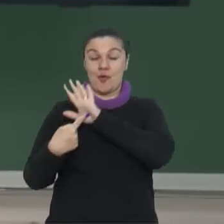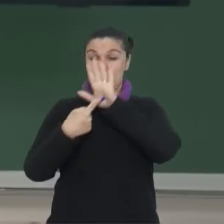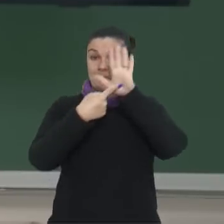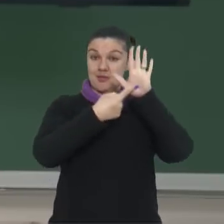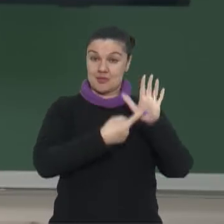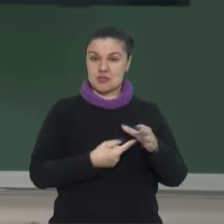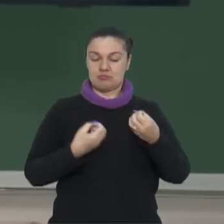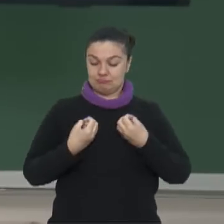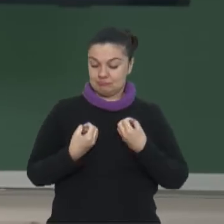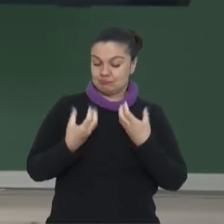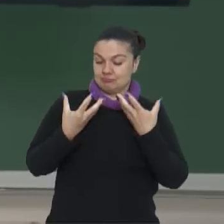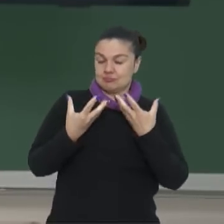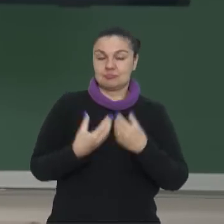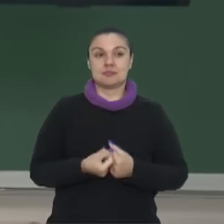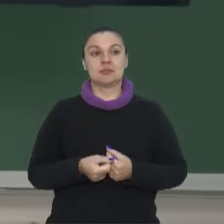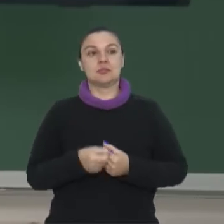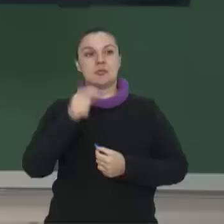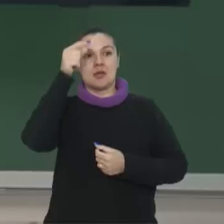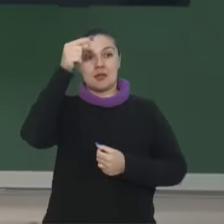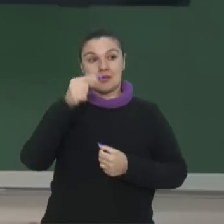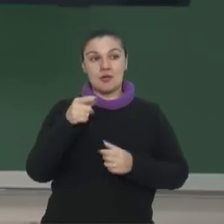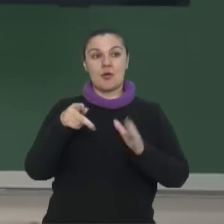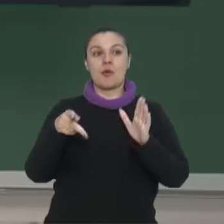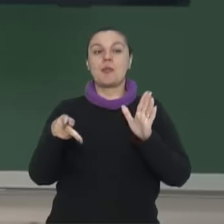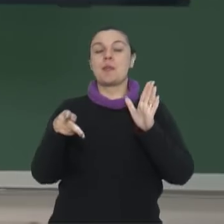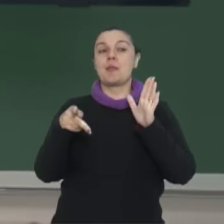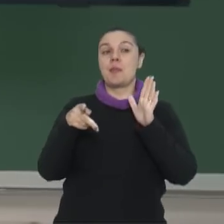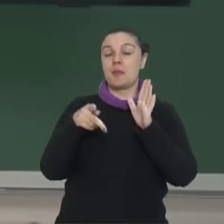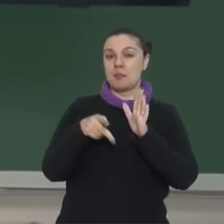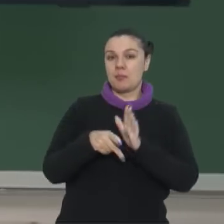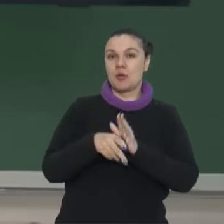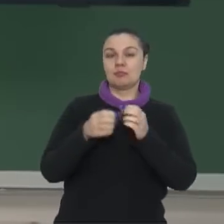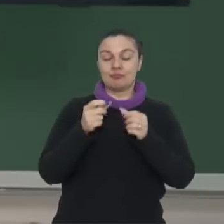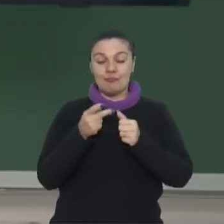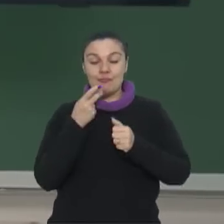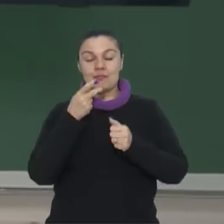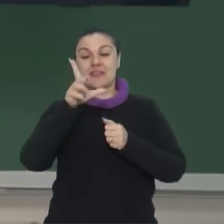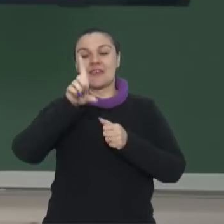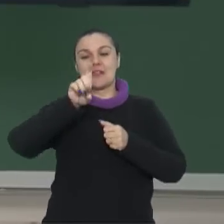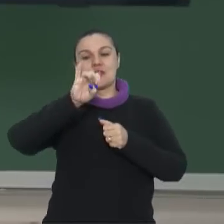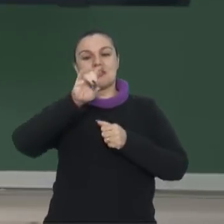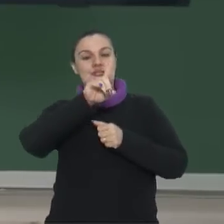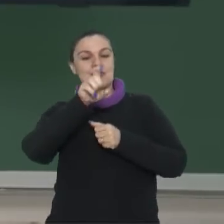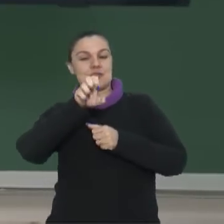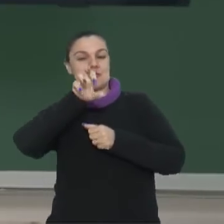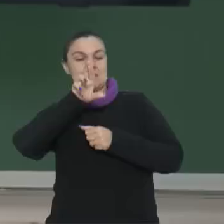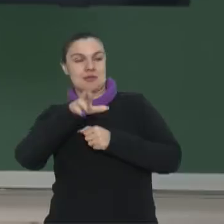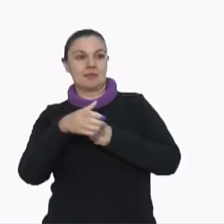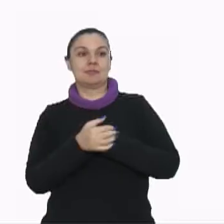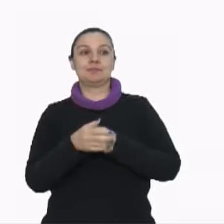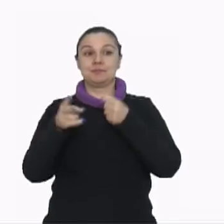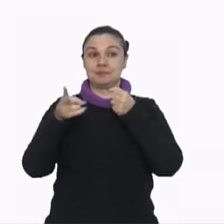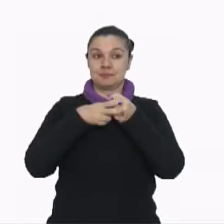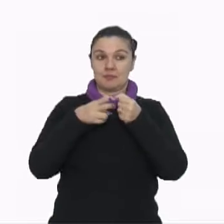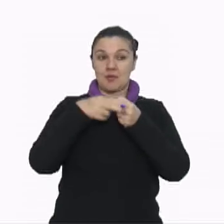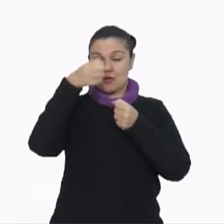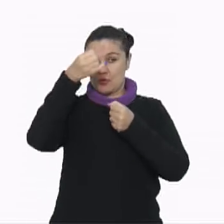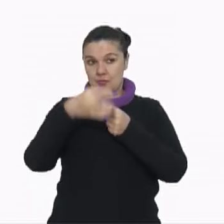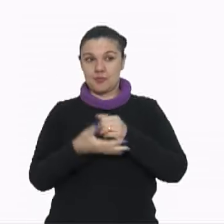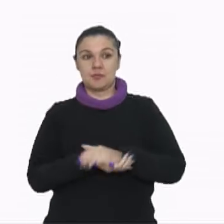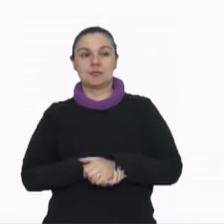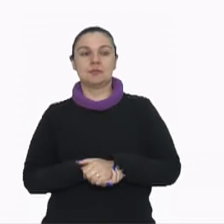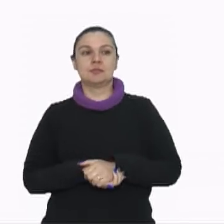apresento, eu declaro. Então, são verbos do dizer, verbos que indicam como foi dito aquilo. Aqui, então, são os verbos